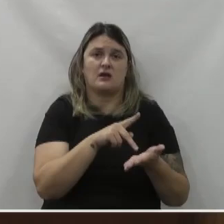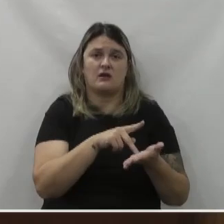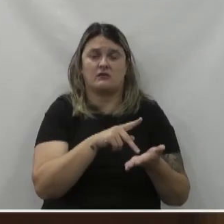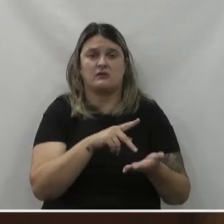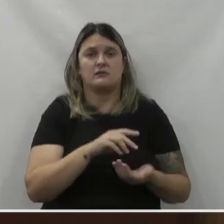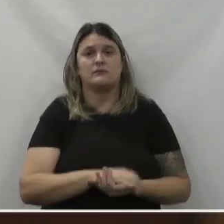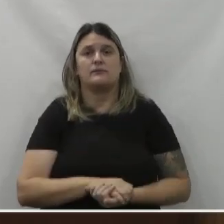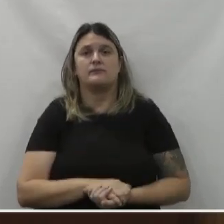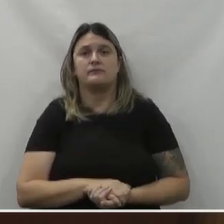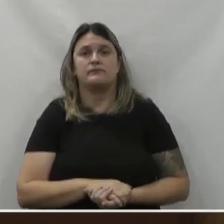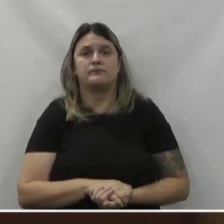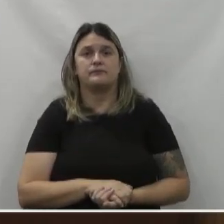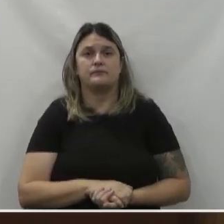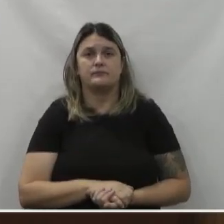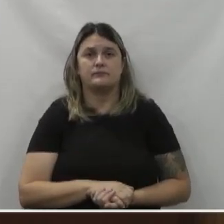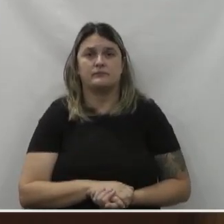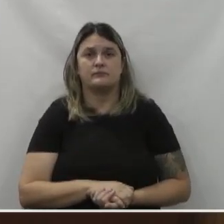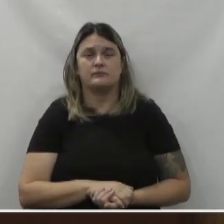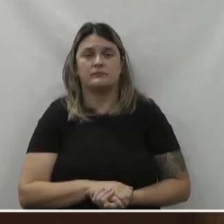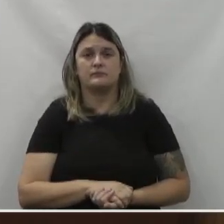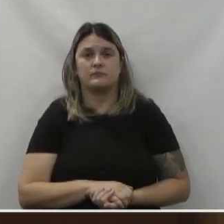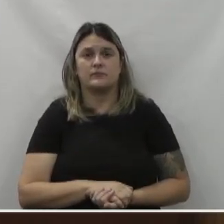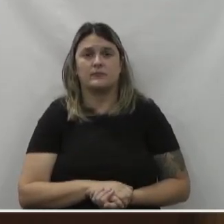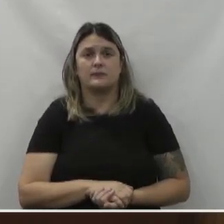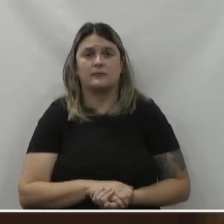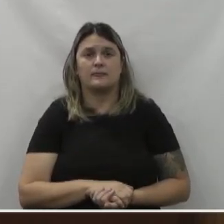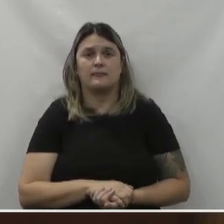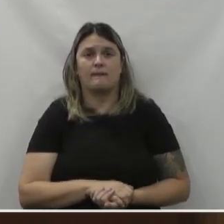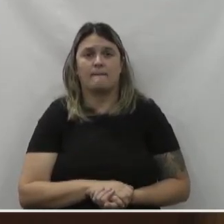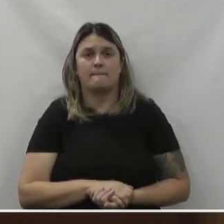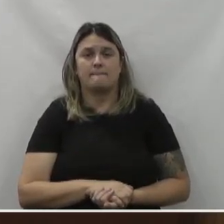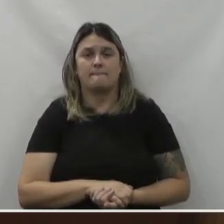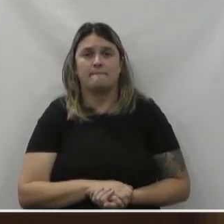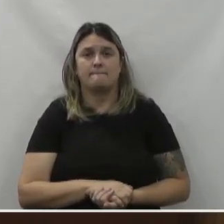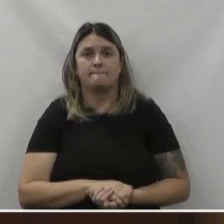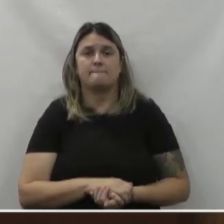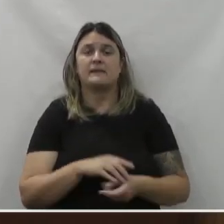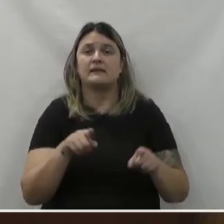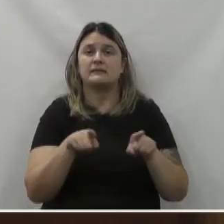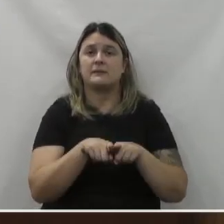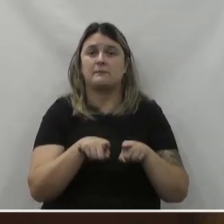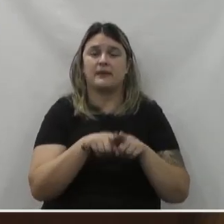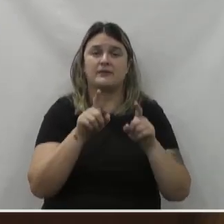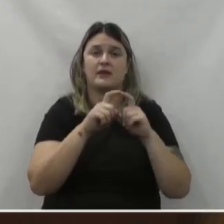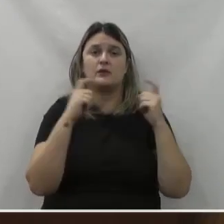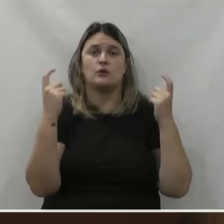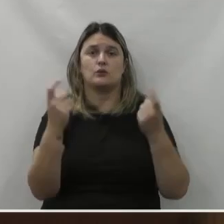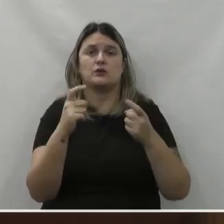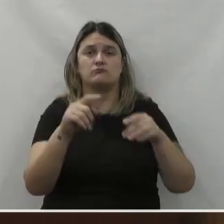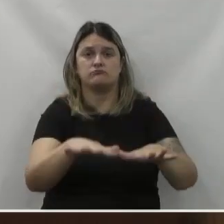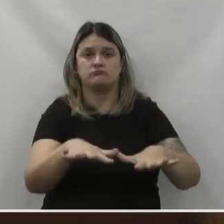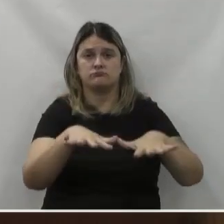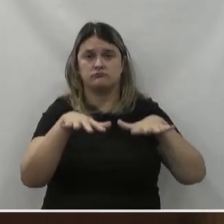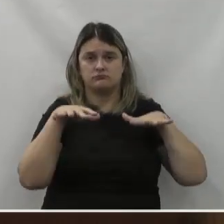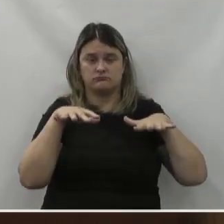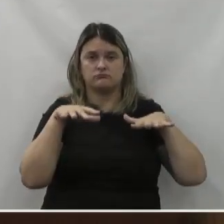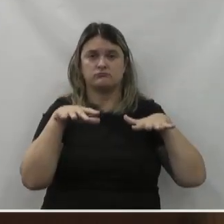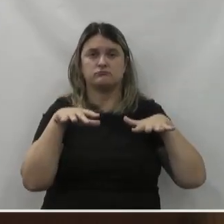fatos. E também referente ali à audiência, né, que a